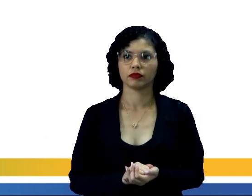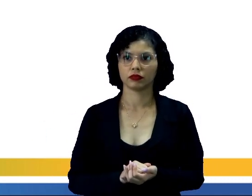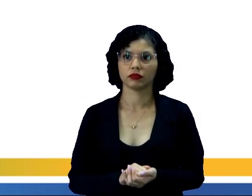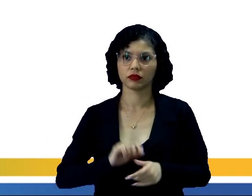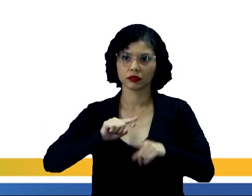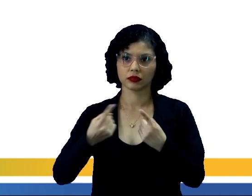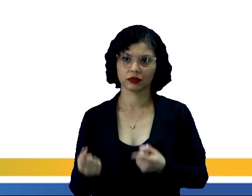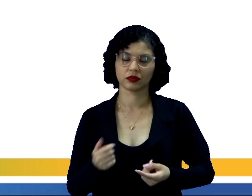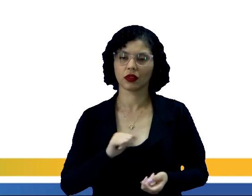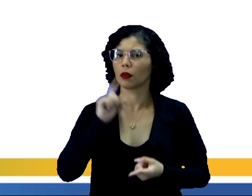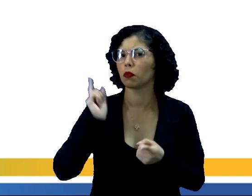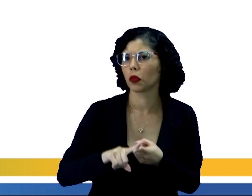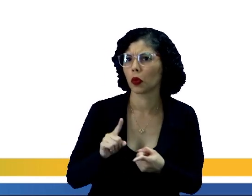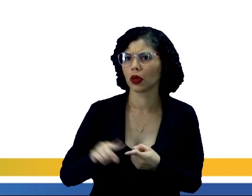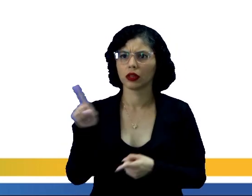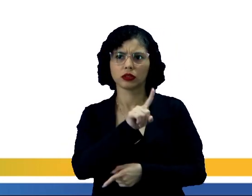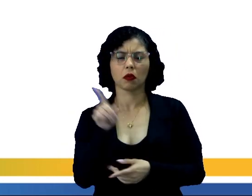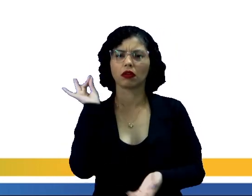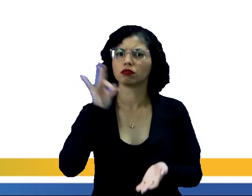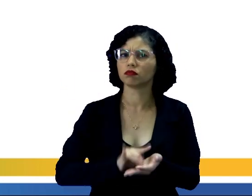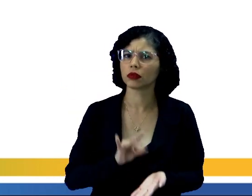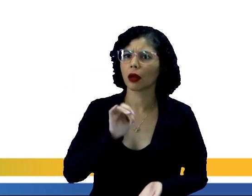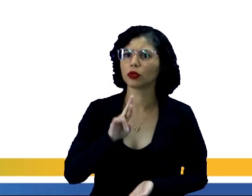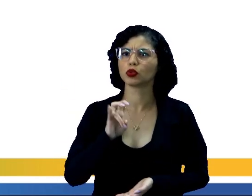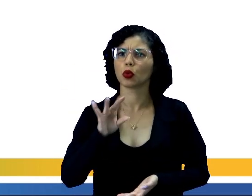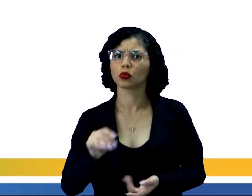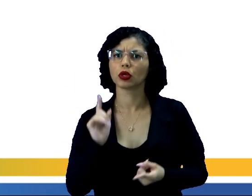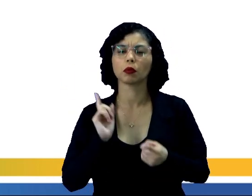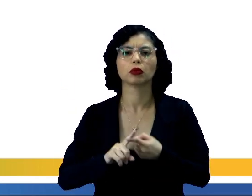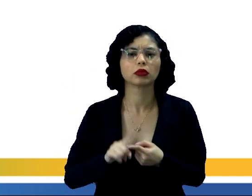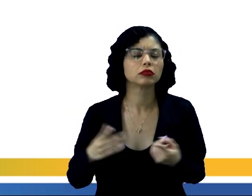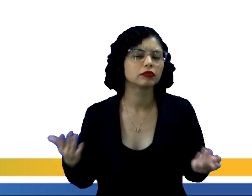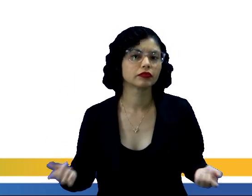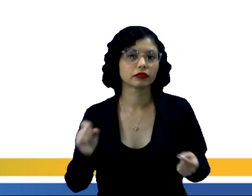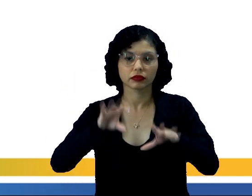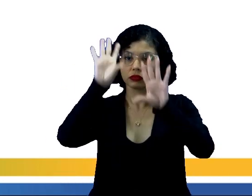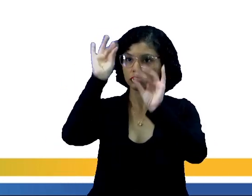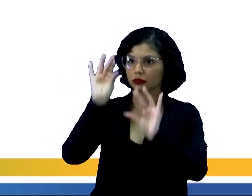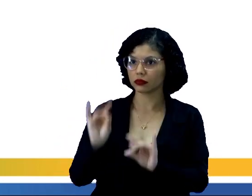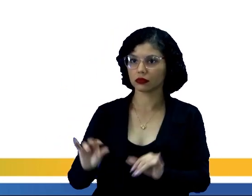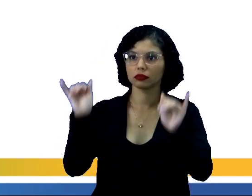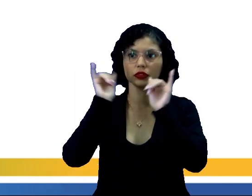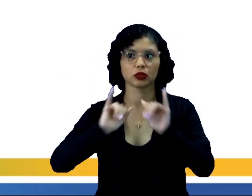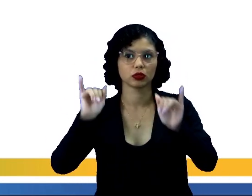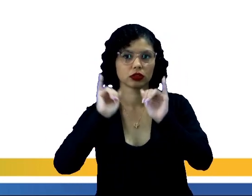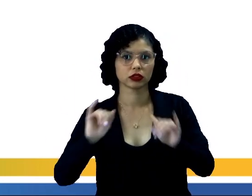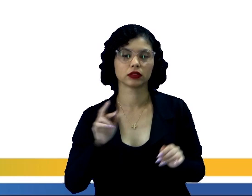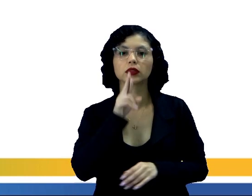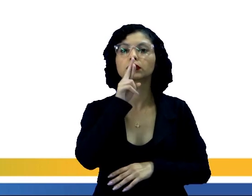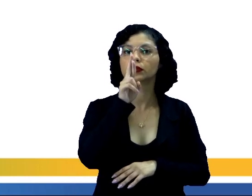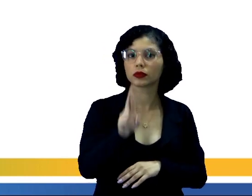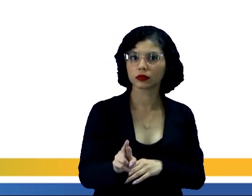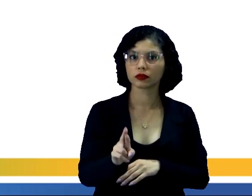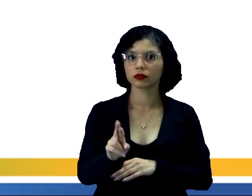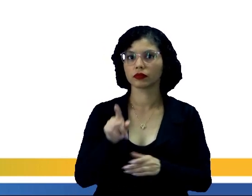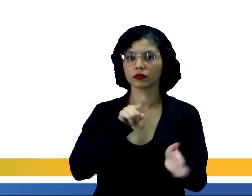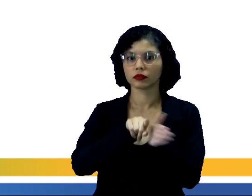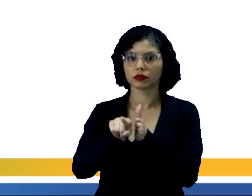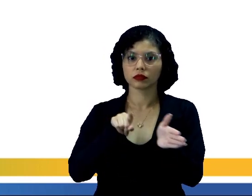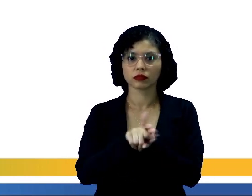Verdade mas absoluta. Por que não é absoluta? Porque, gente, cada notícia é resultado de